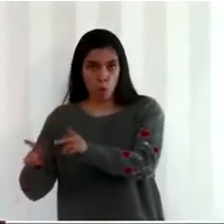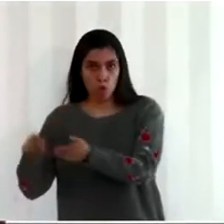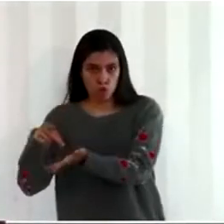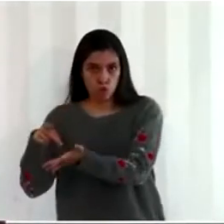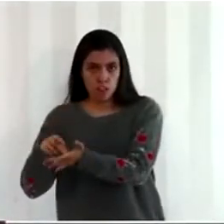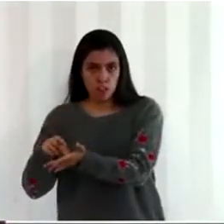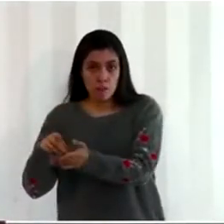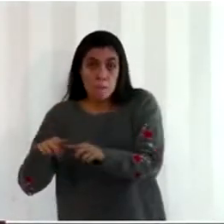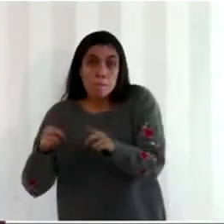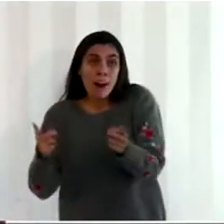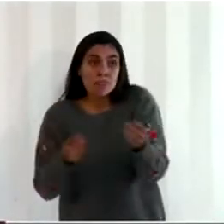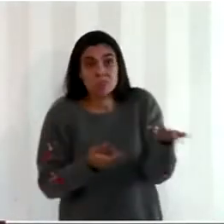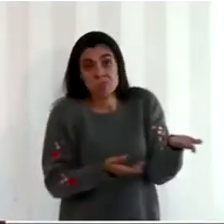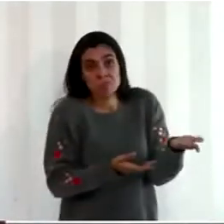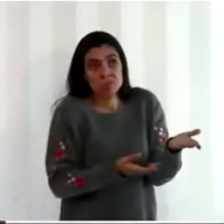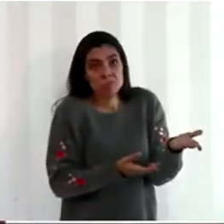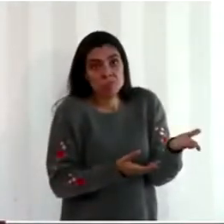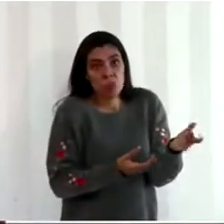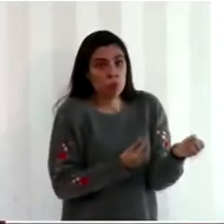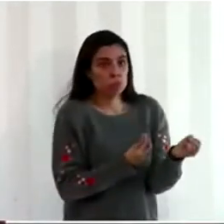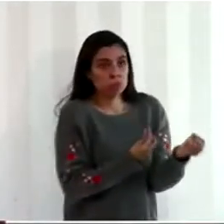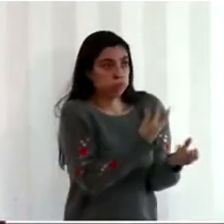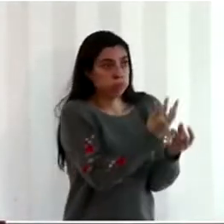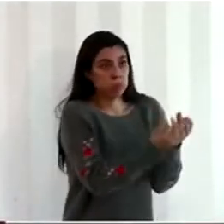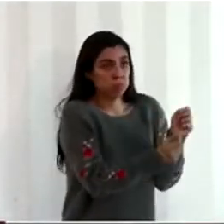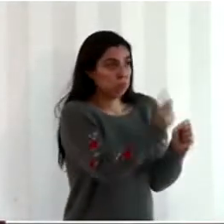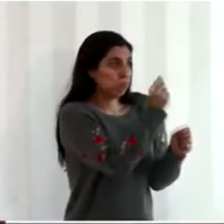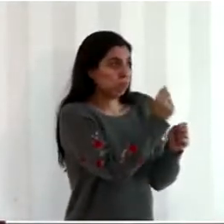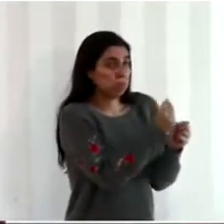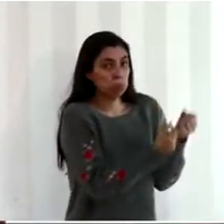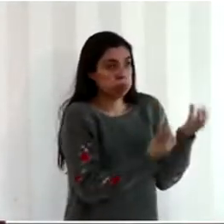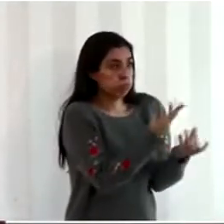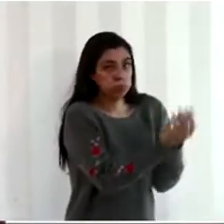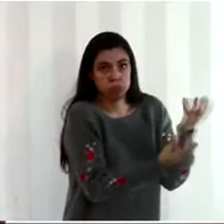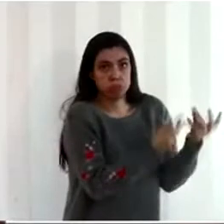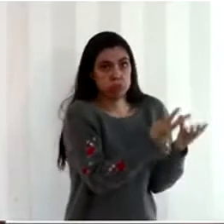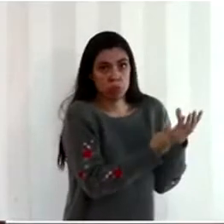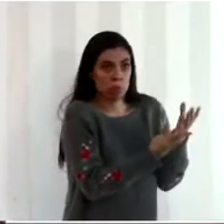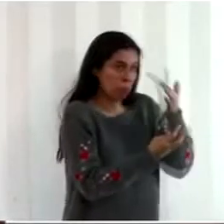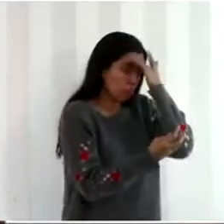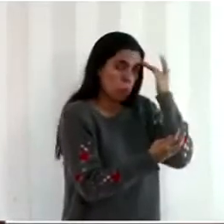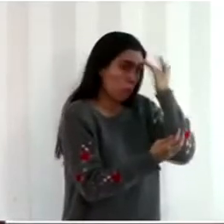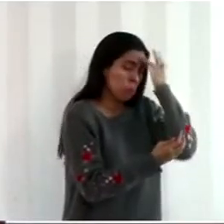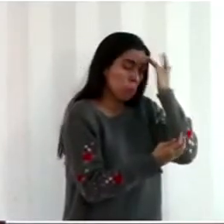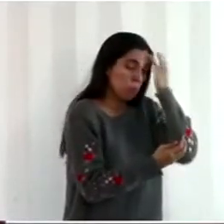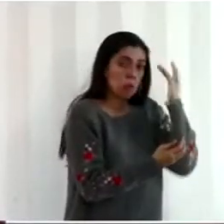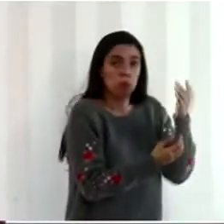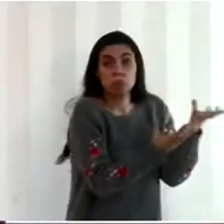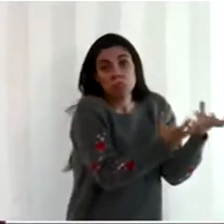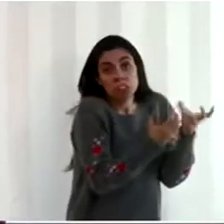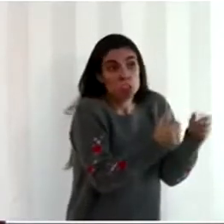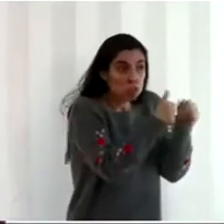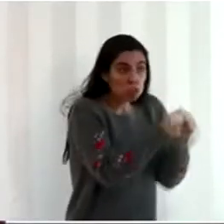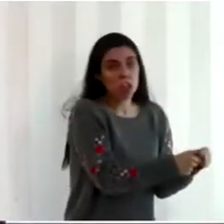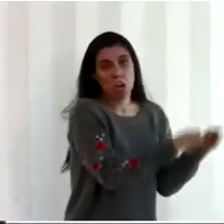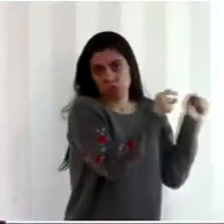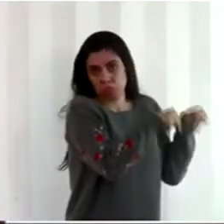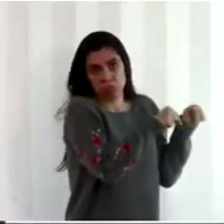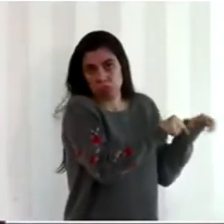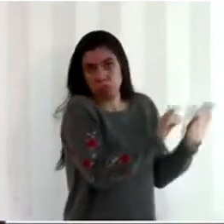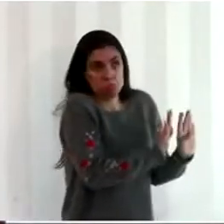preferiram ficar. Possivelmente, Ageu também vem junto nesta remessa. Ele também pode ser ligado a